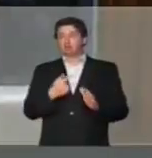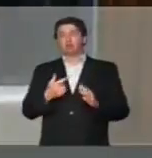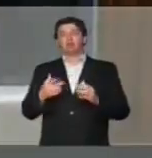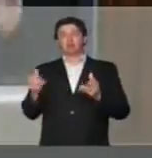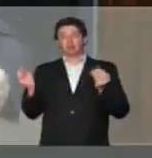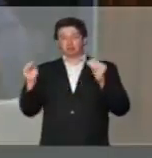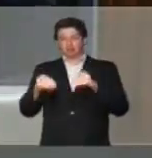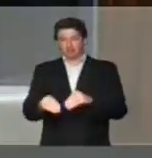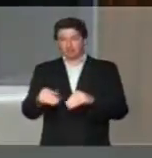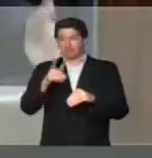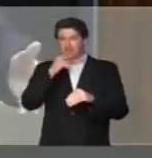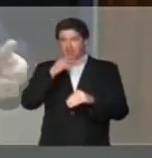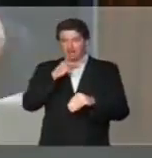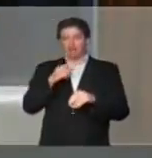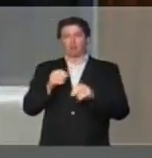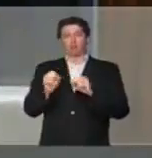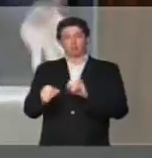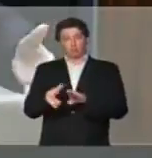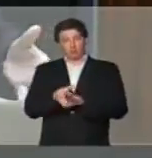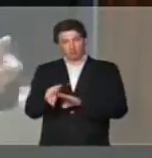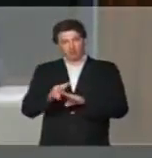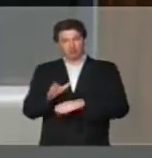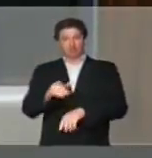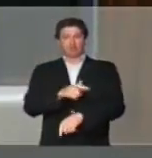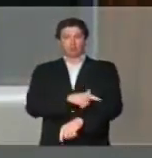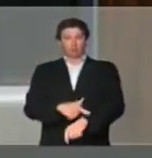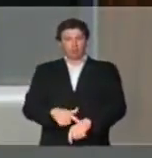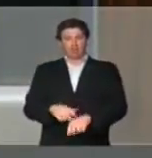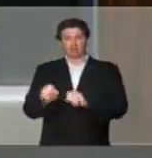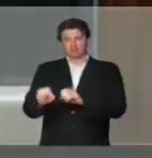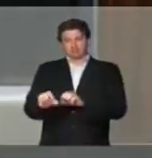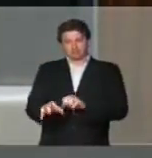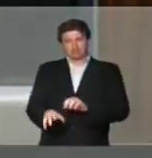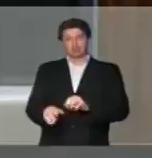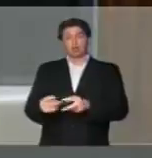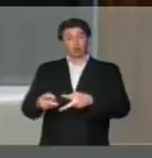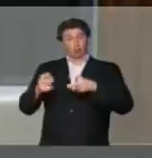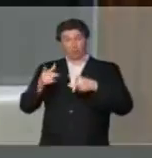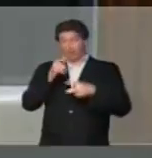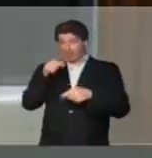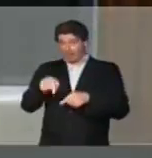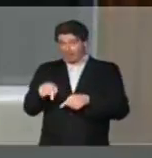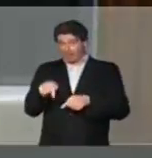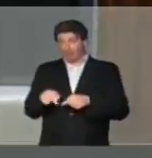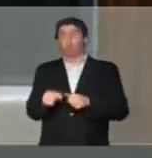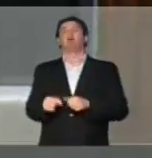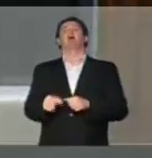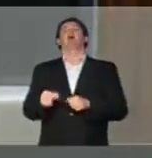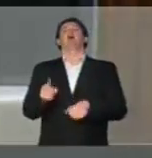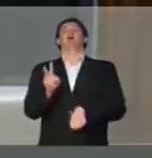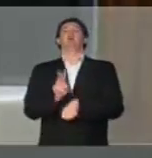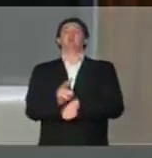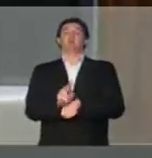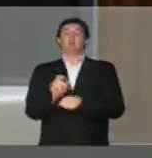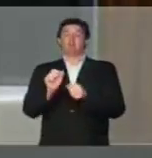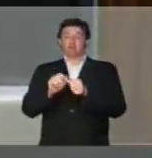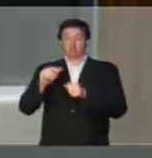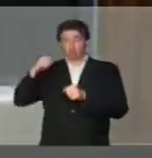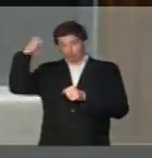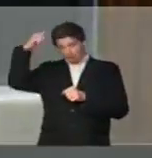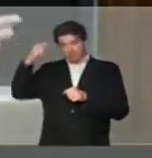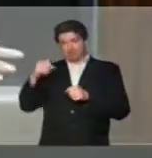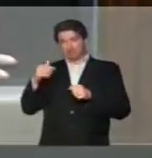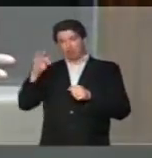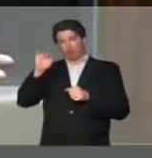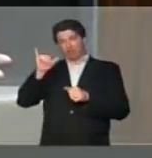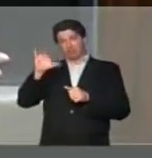trazer água, cuidar, educar, cobrar essa água e fazer com que o Rio São Francisco ele